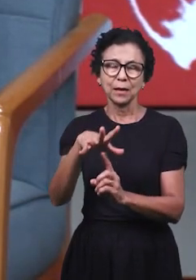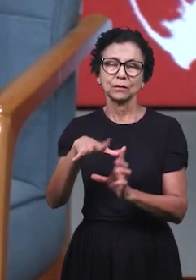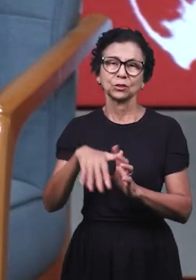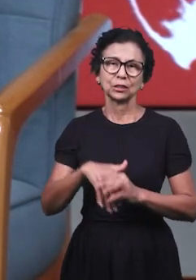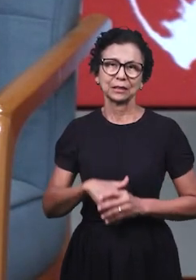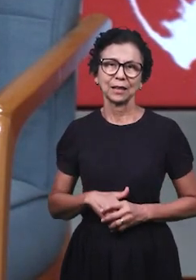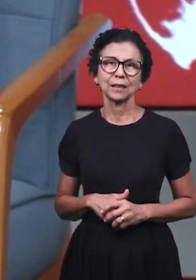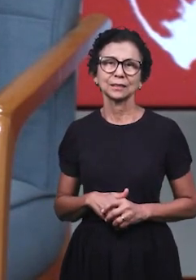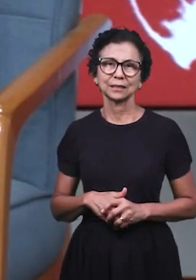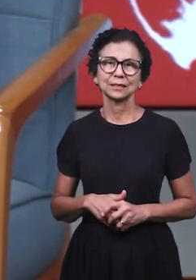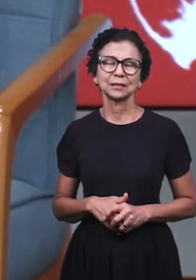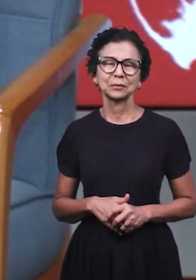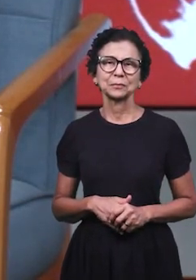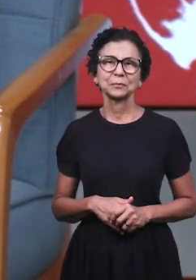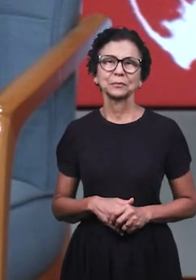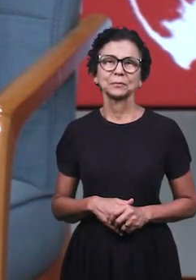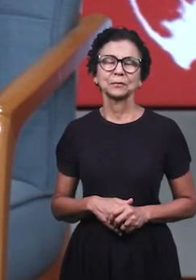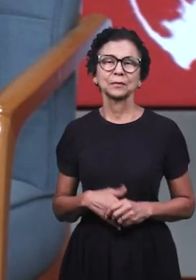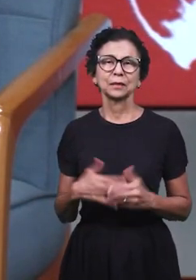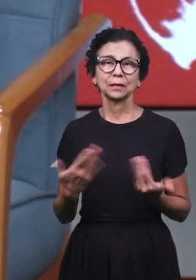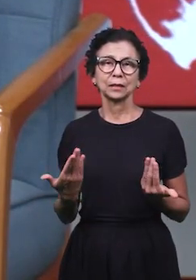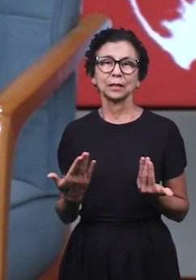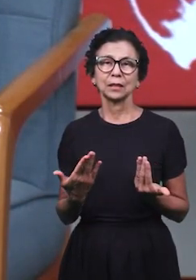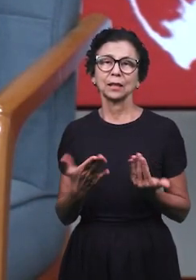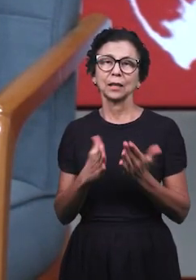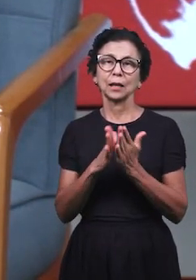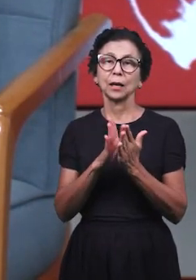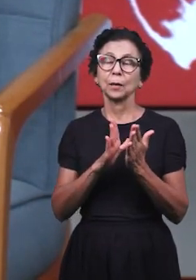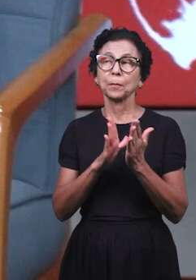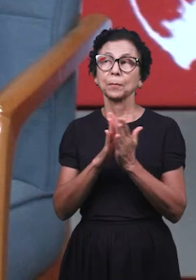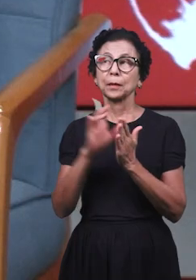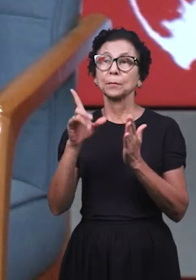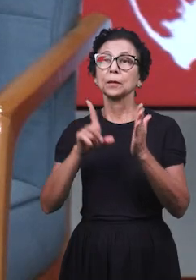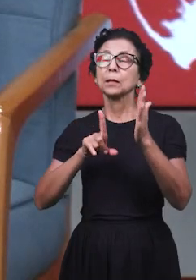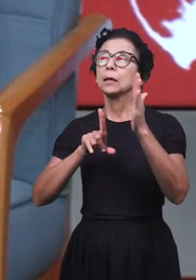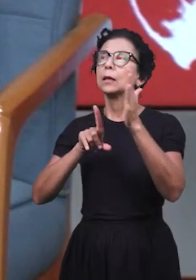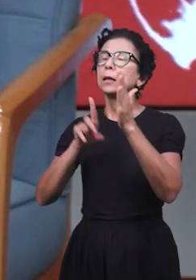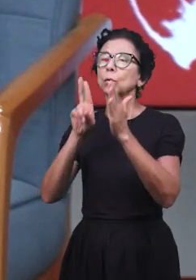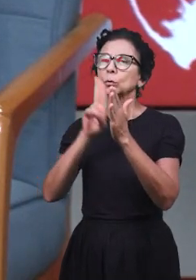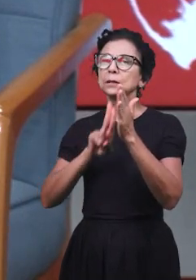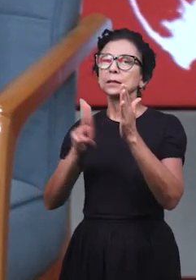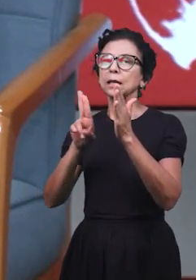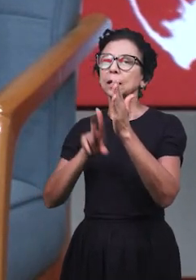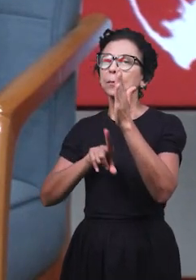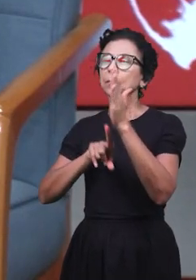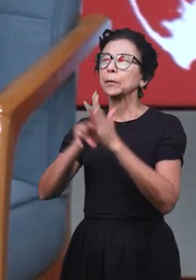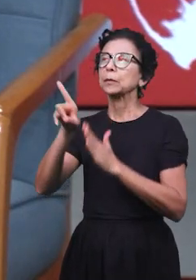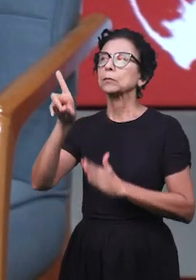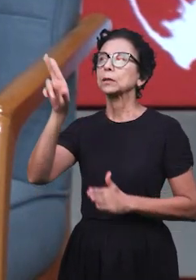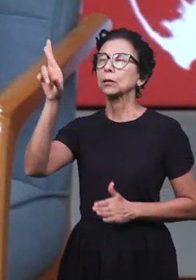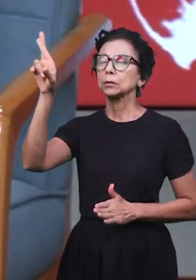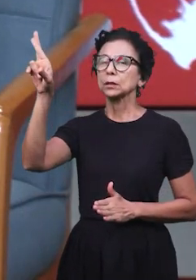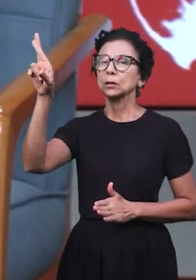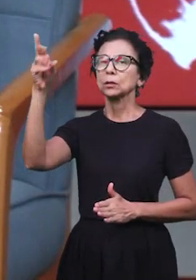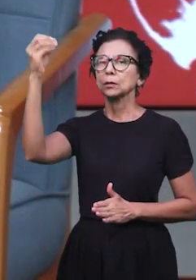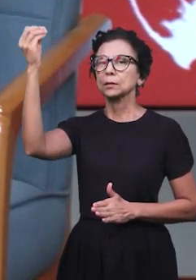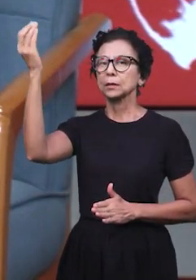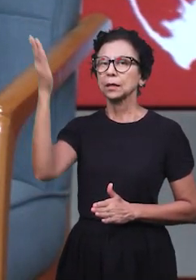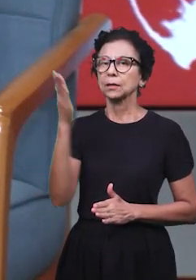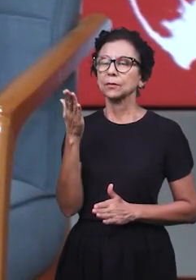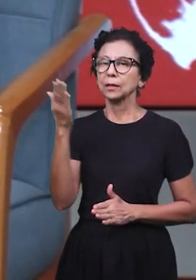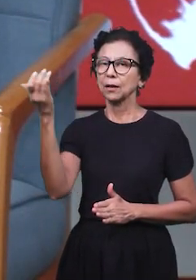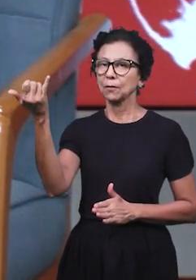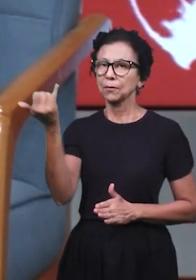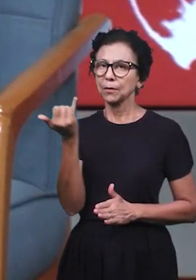recurso da graça, que é a consulta à palavra, é o deixar que Deus se revele a você através